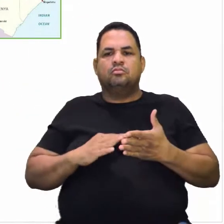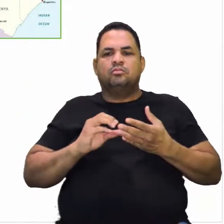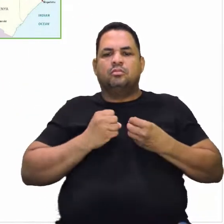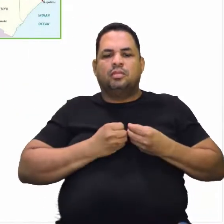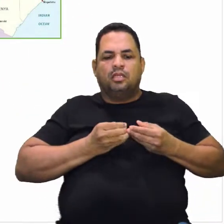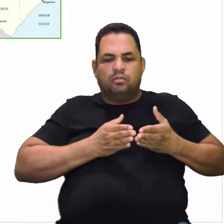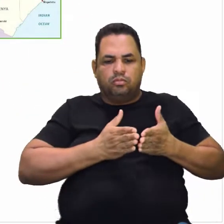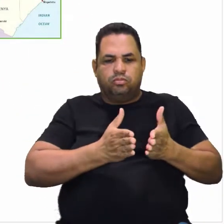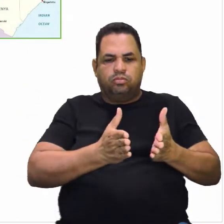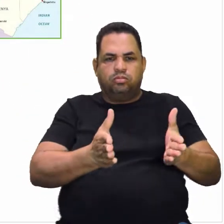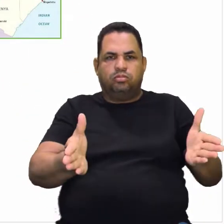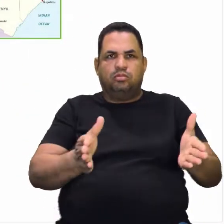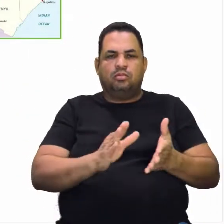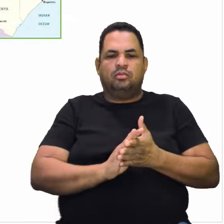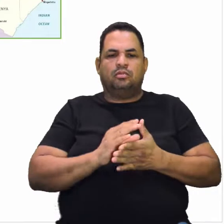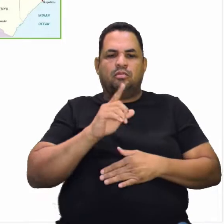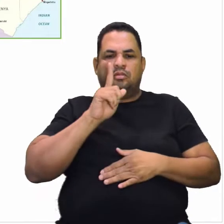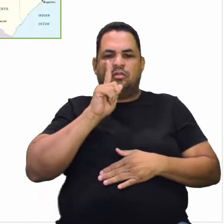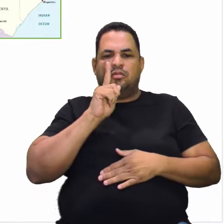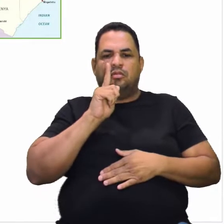desaguar no mar Mediterrâneo.